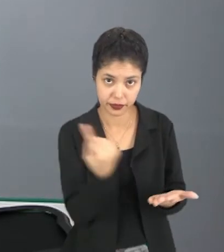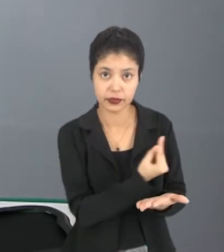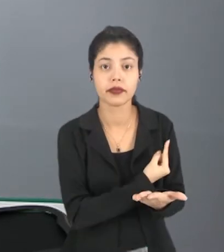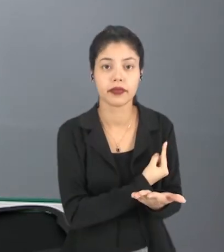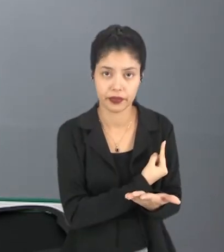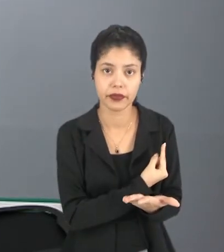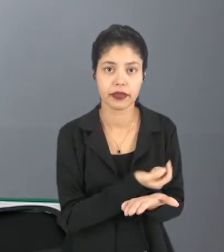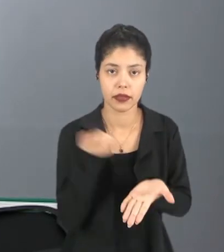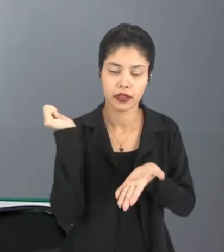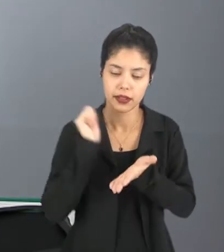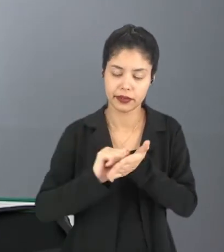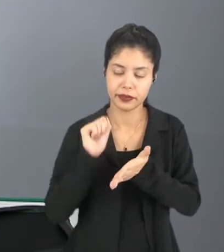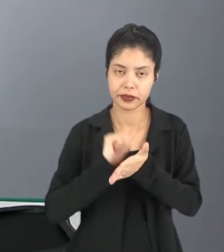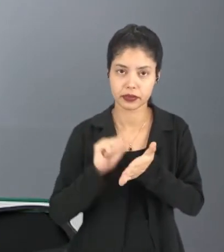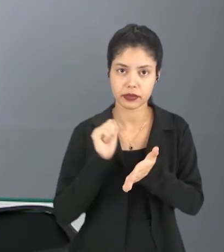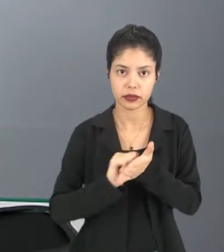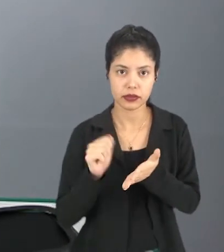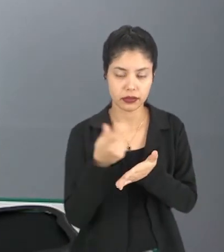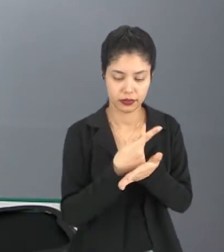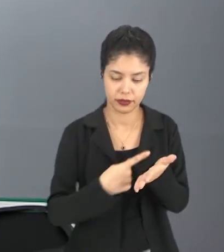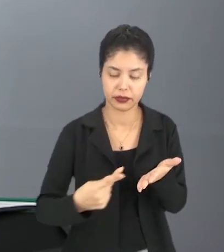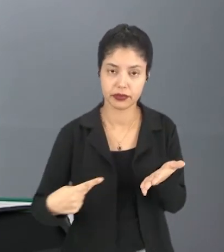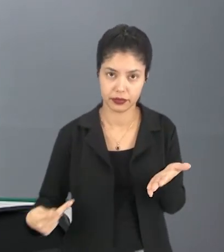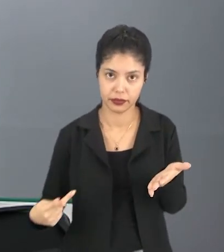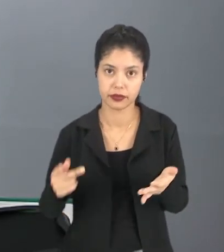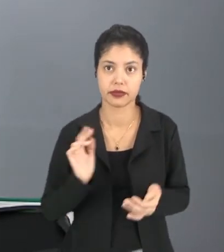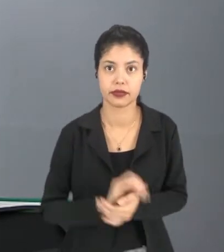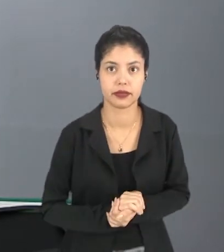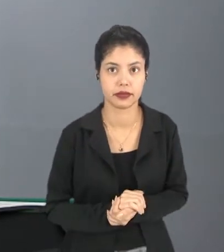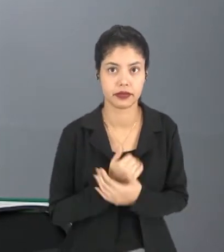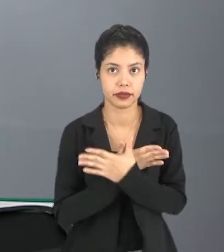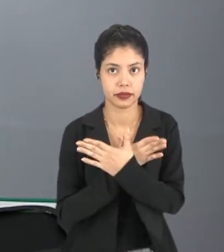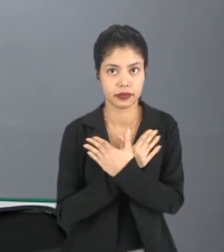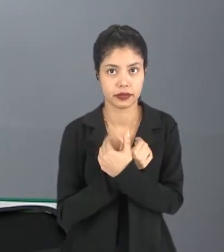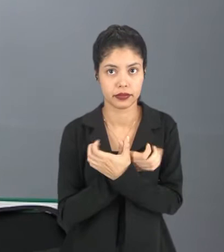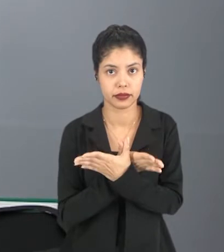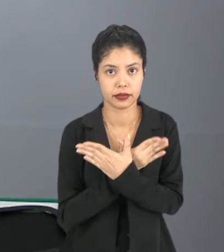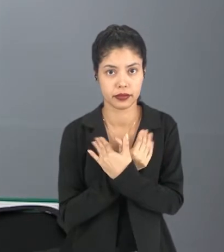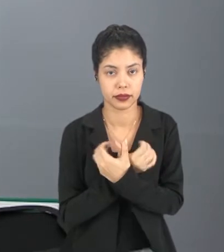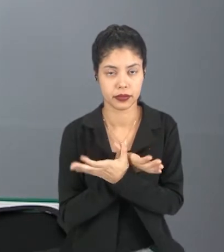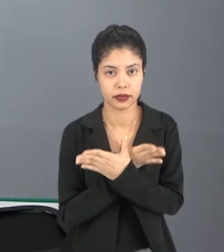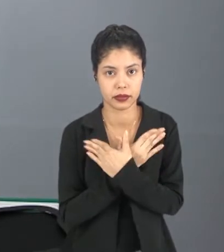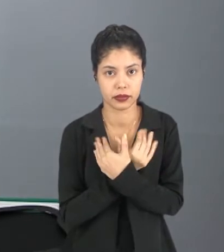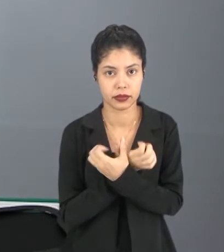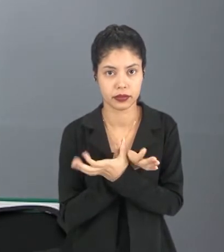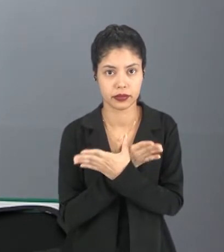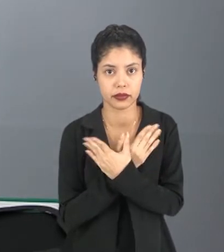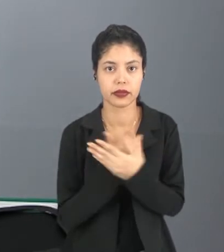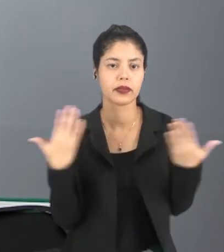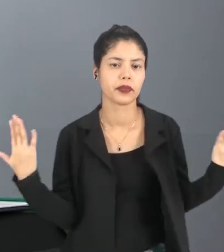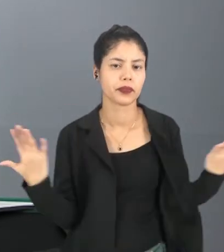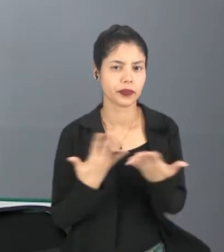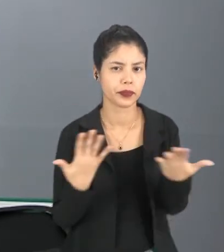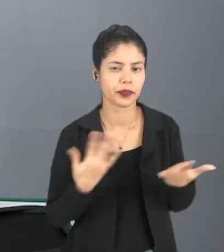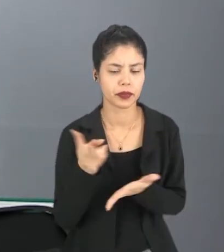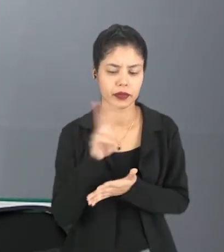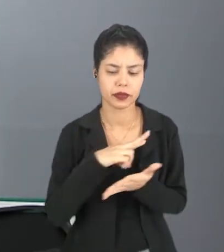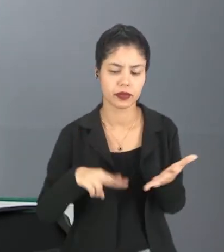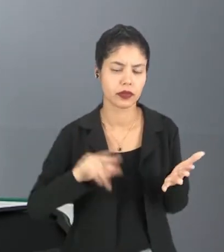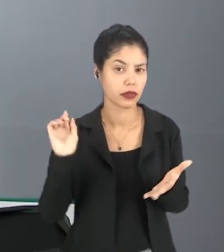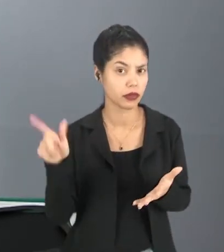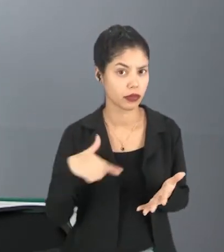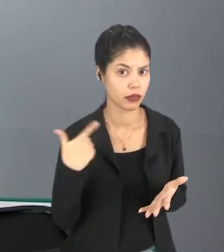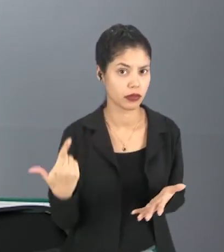nós, escrevendo esse poema das borboletas. E agora, vamos ler de